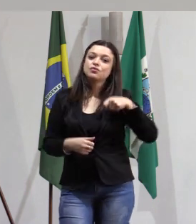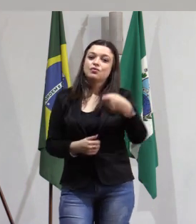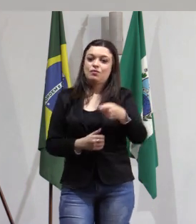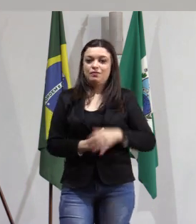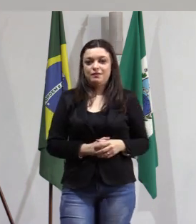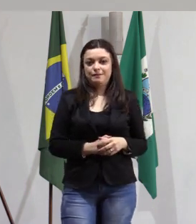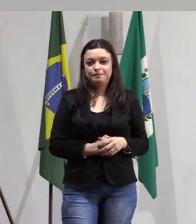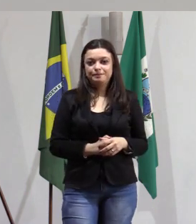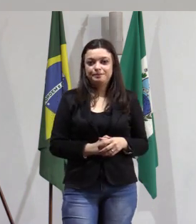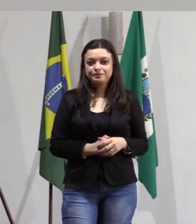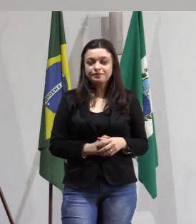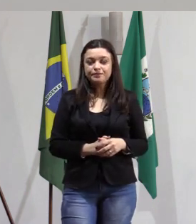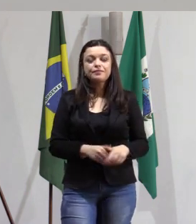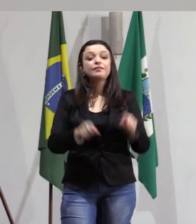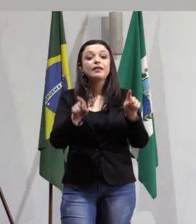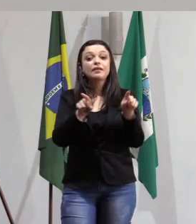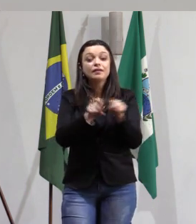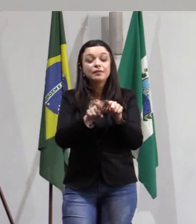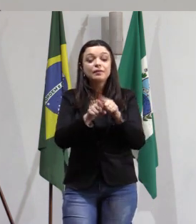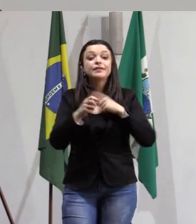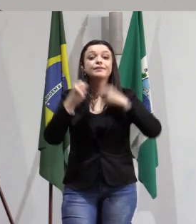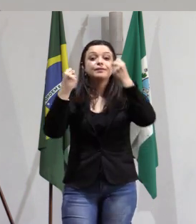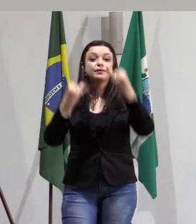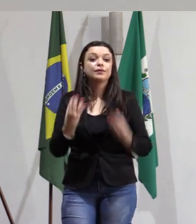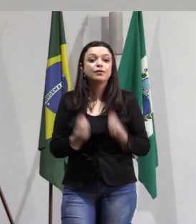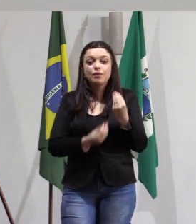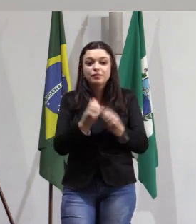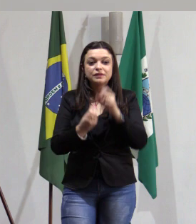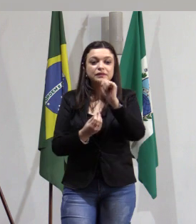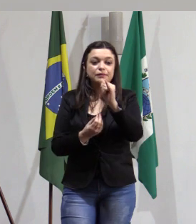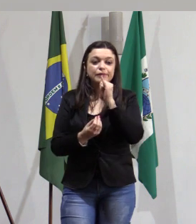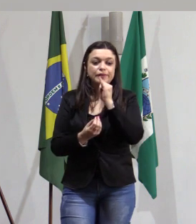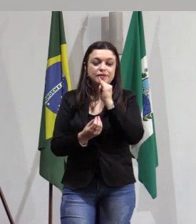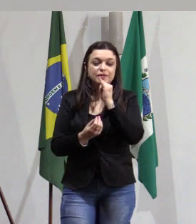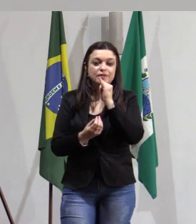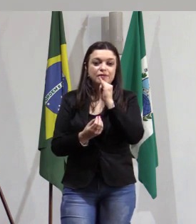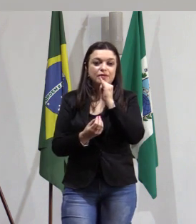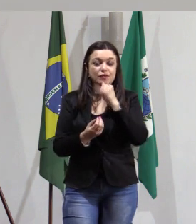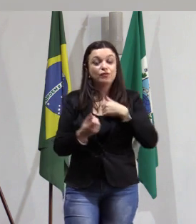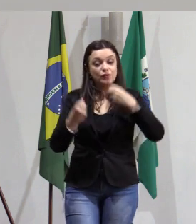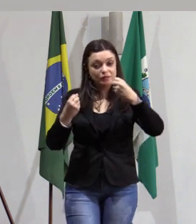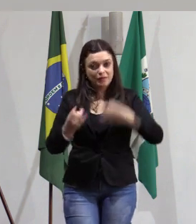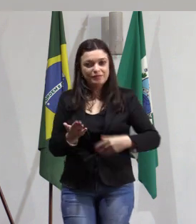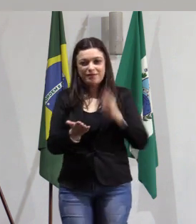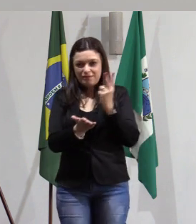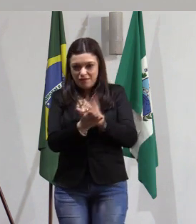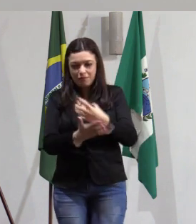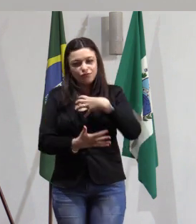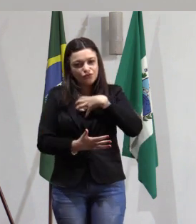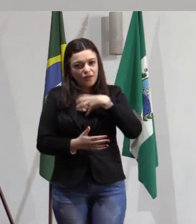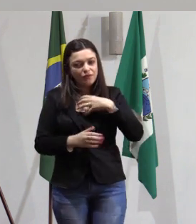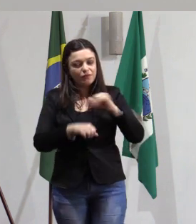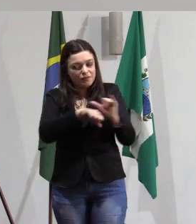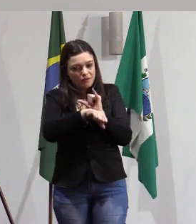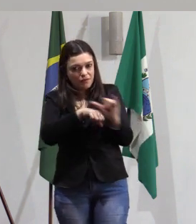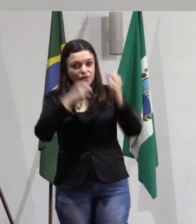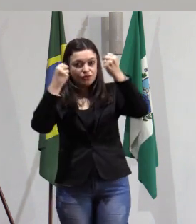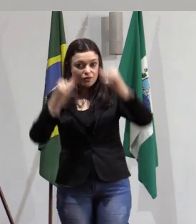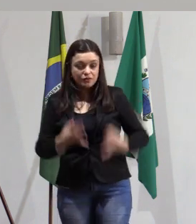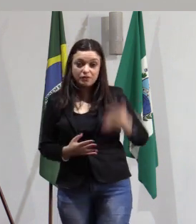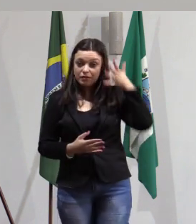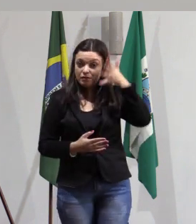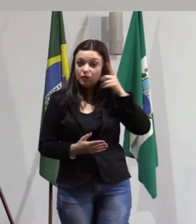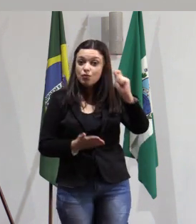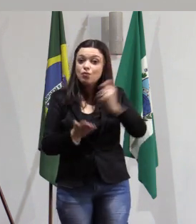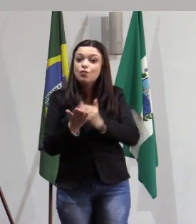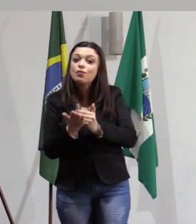Dito isso, e eu fiz questão de iniciar demarcando as intuições e preocupações que